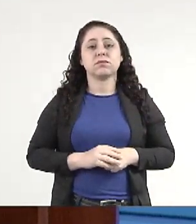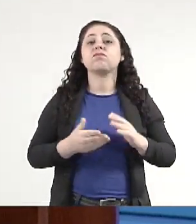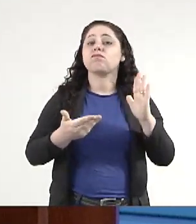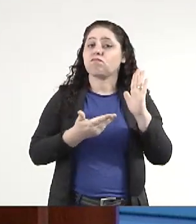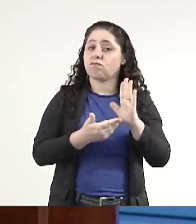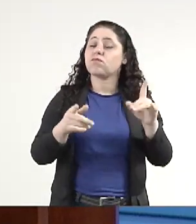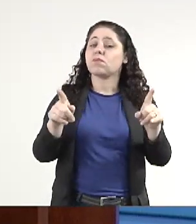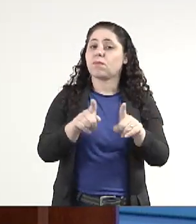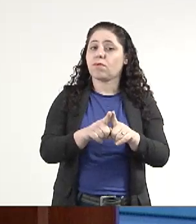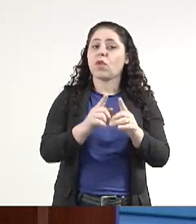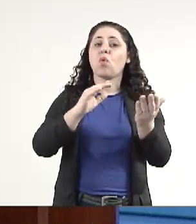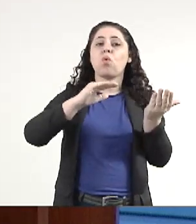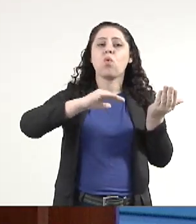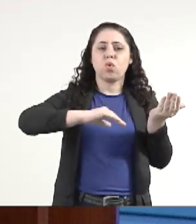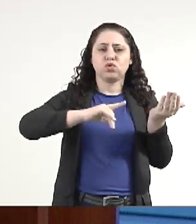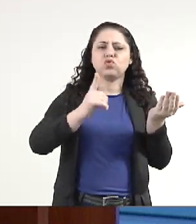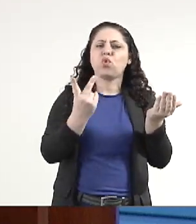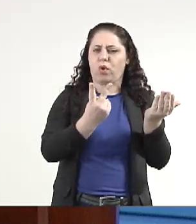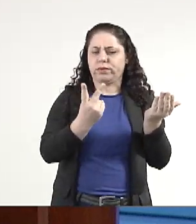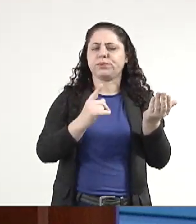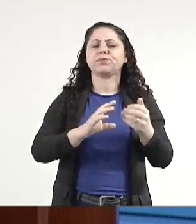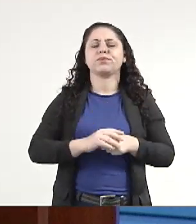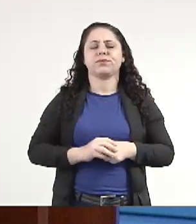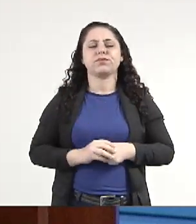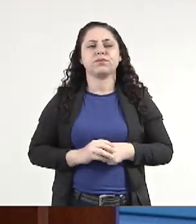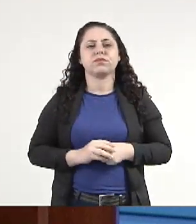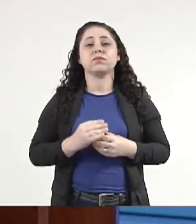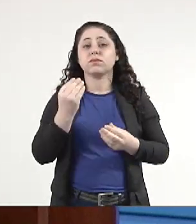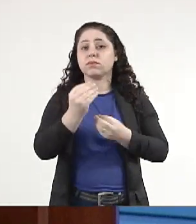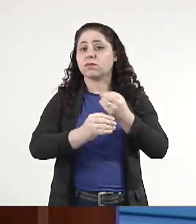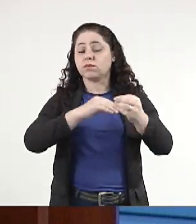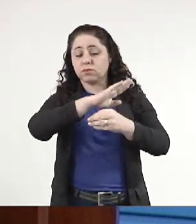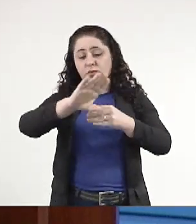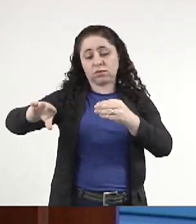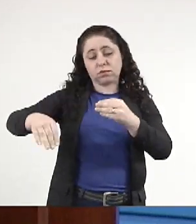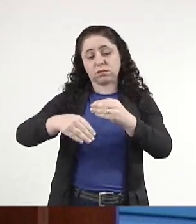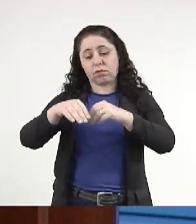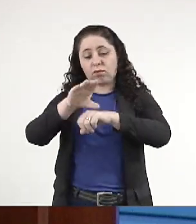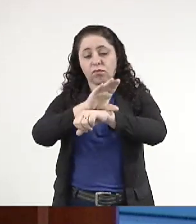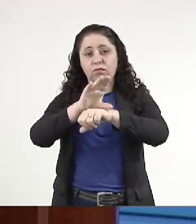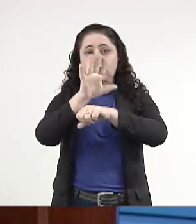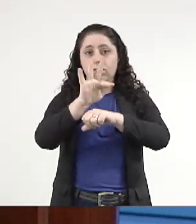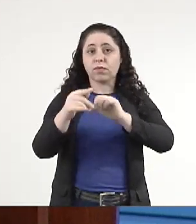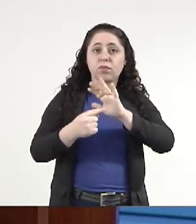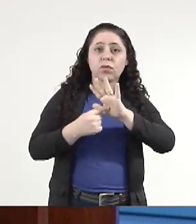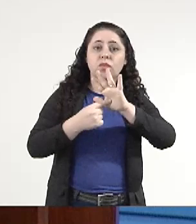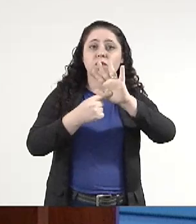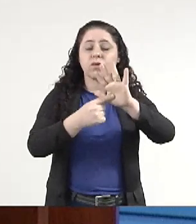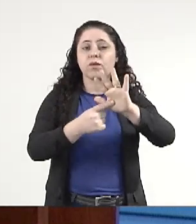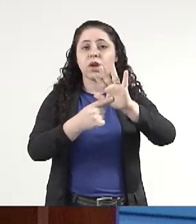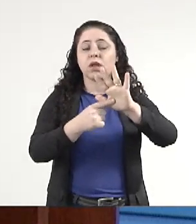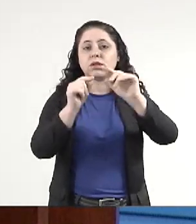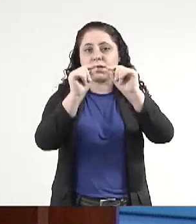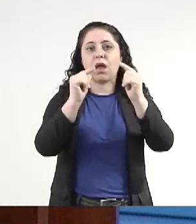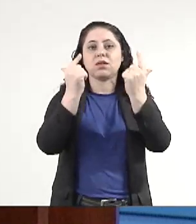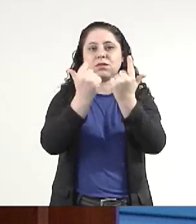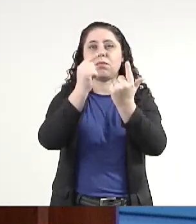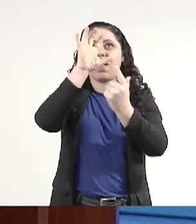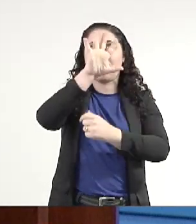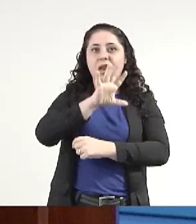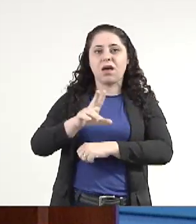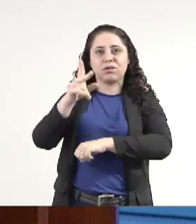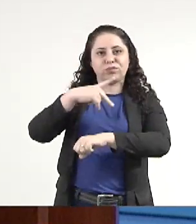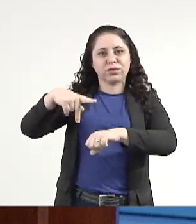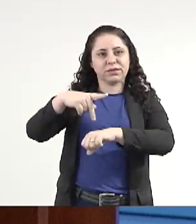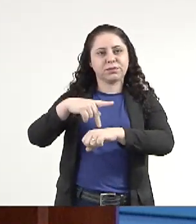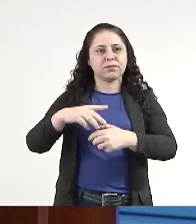Senado Federal, no Congresso Nacional, como emenda constitucional apresentada pelas Assembleias Legislativas do